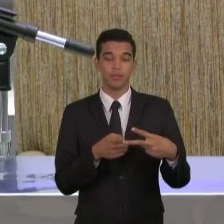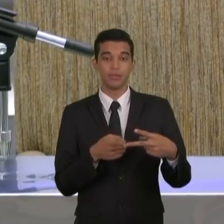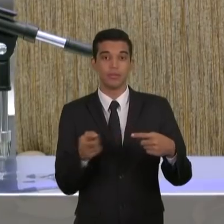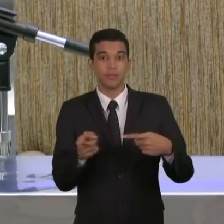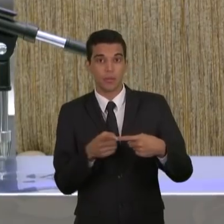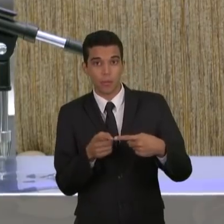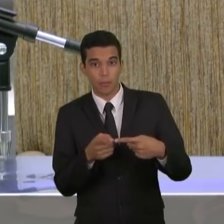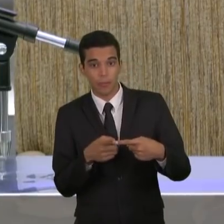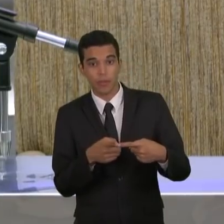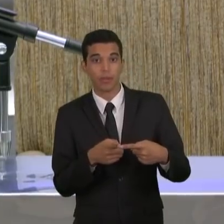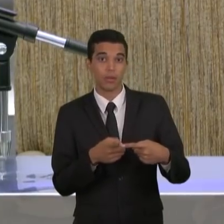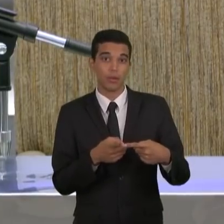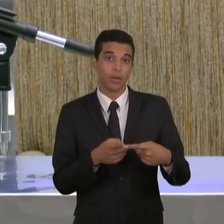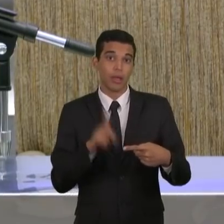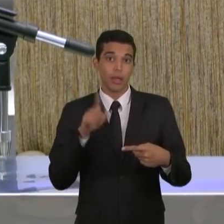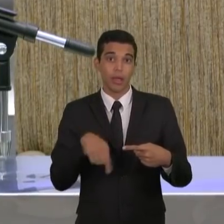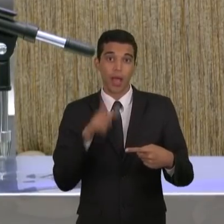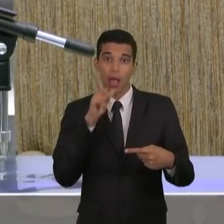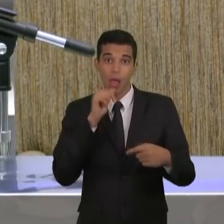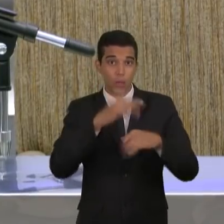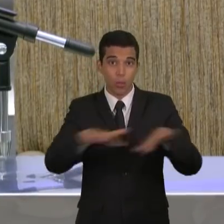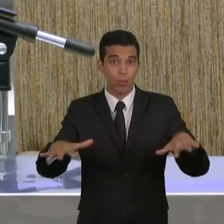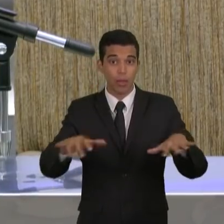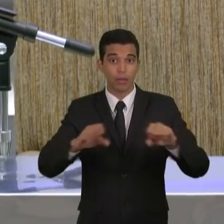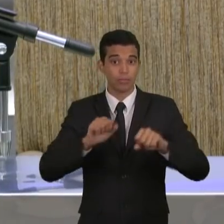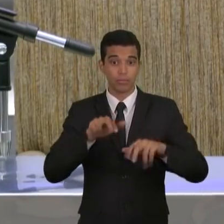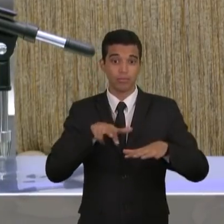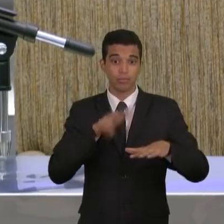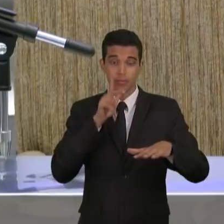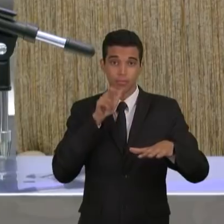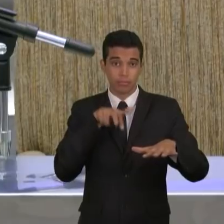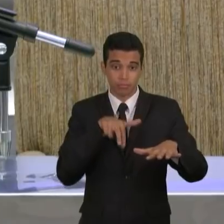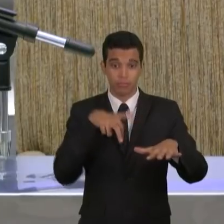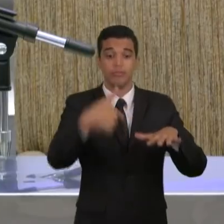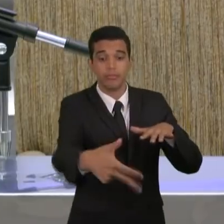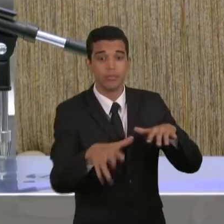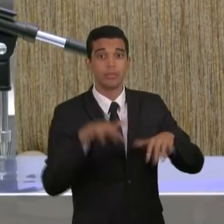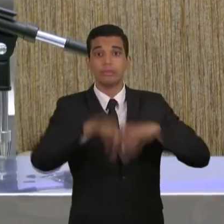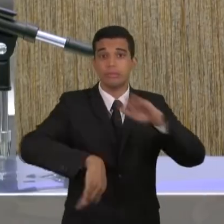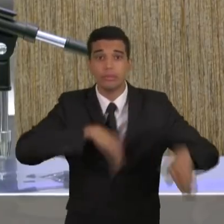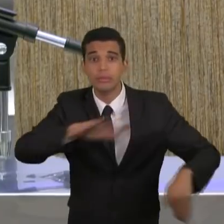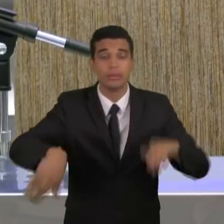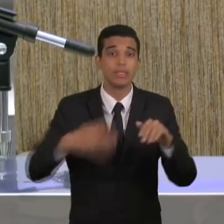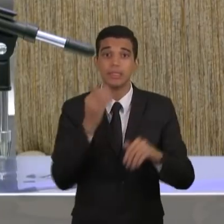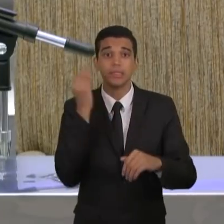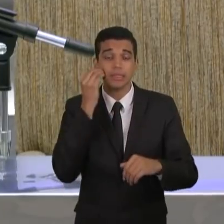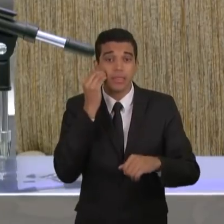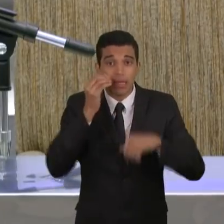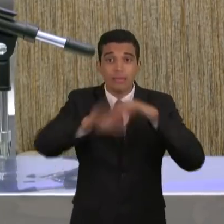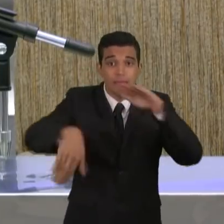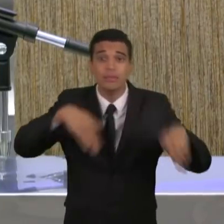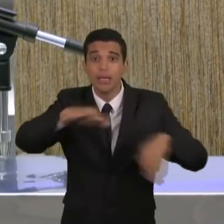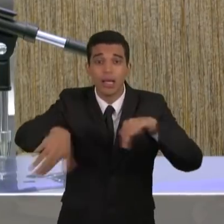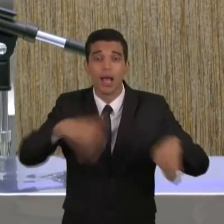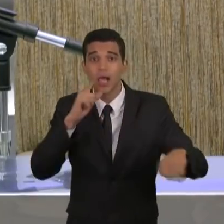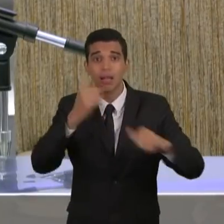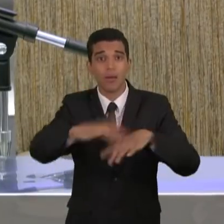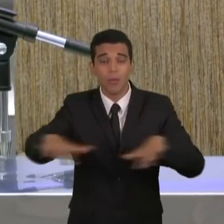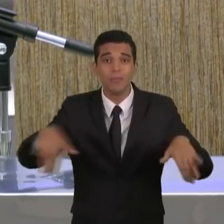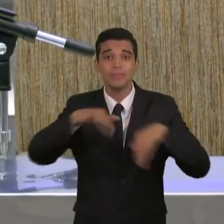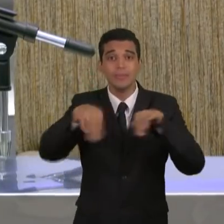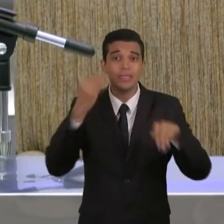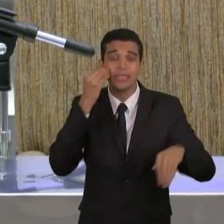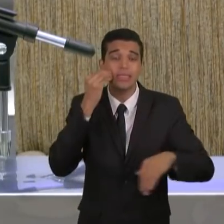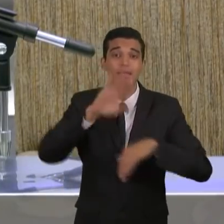a opção mais clara era se escravizada se preço parar